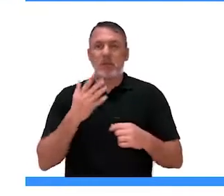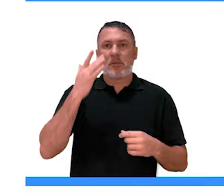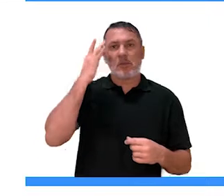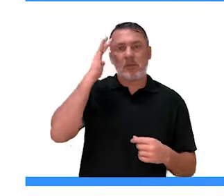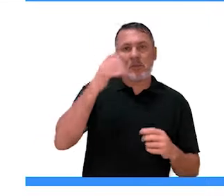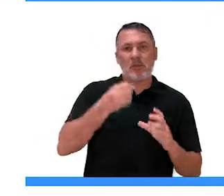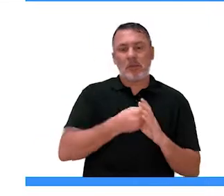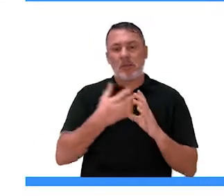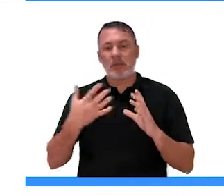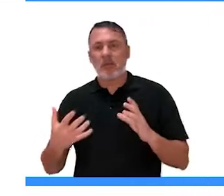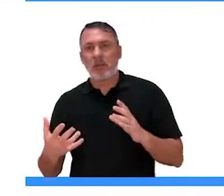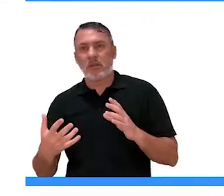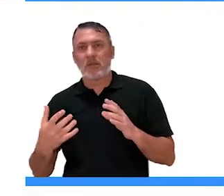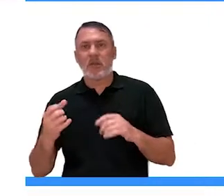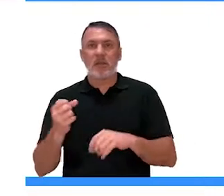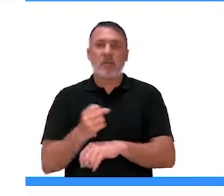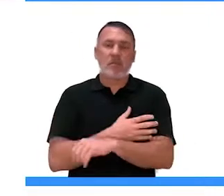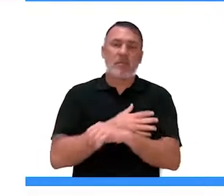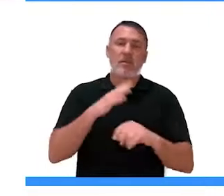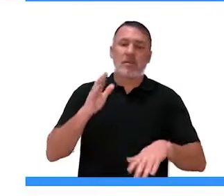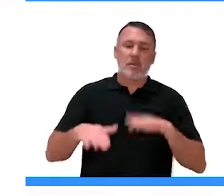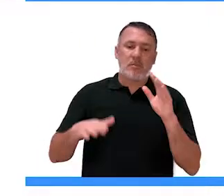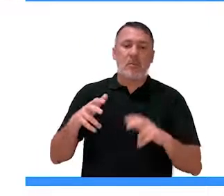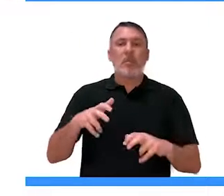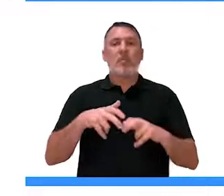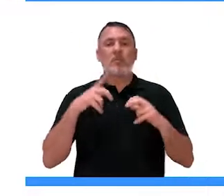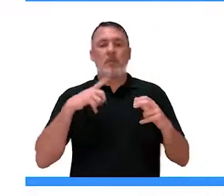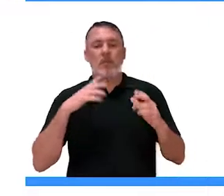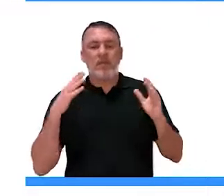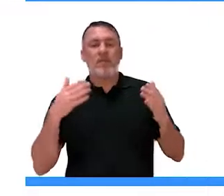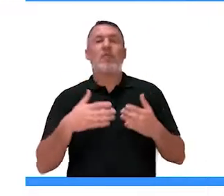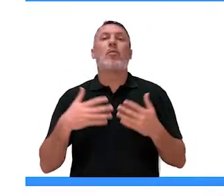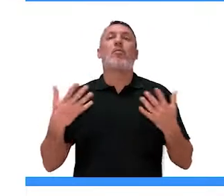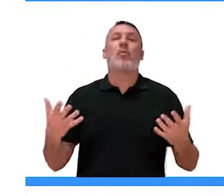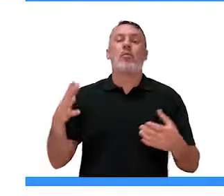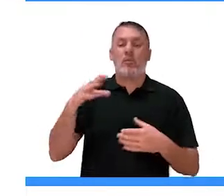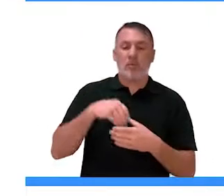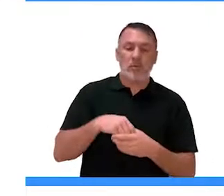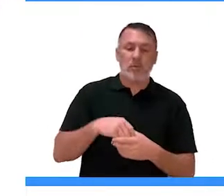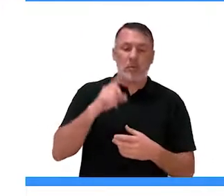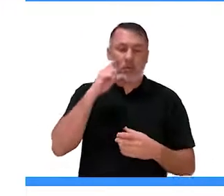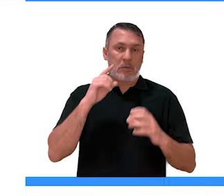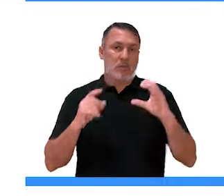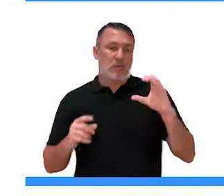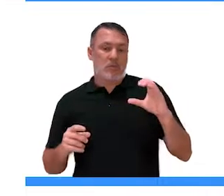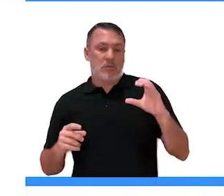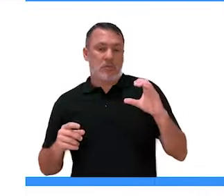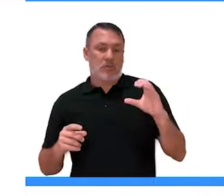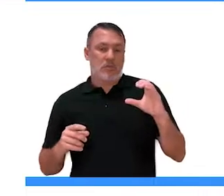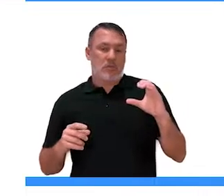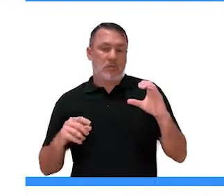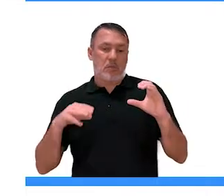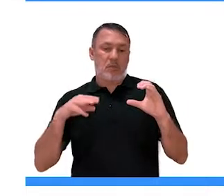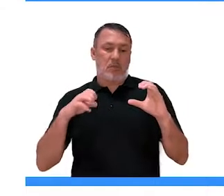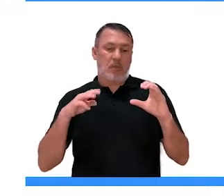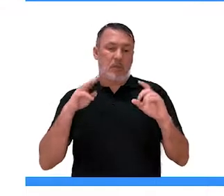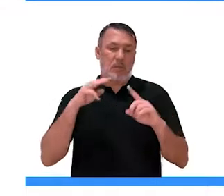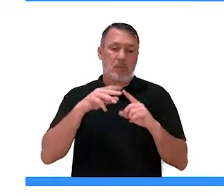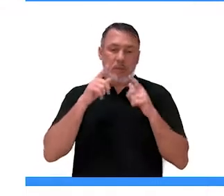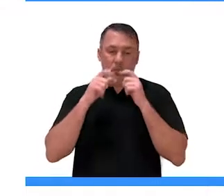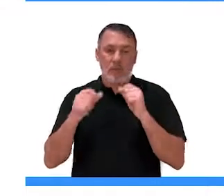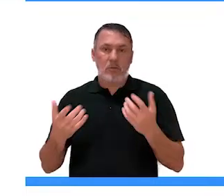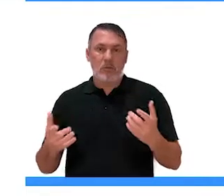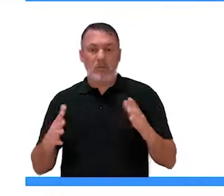gente não tem ali uma característica de emocionar. Então, a gente ficaria o quê? Entre a C,